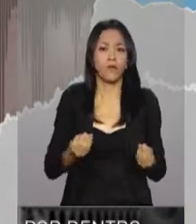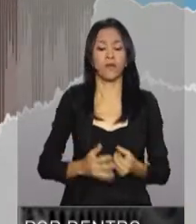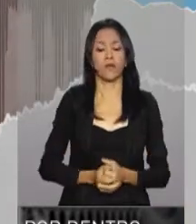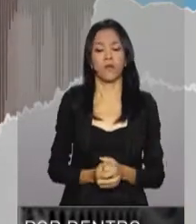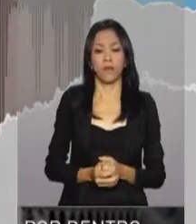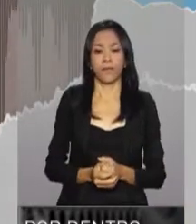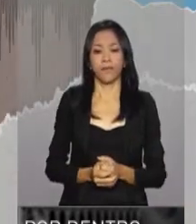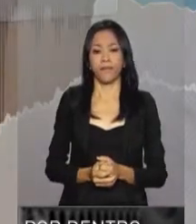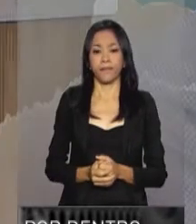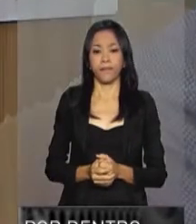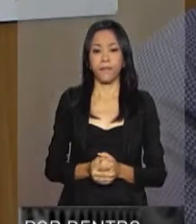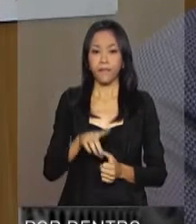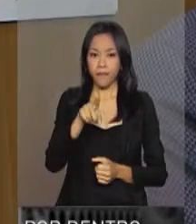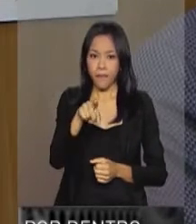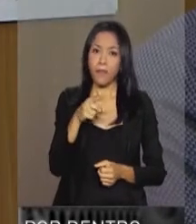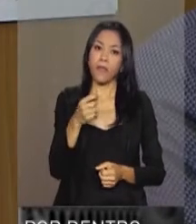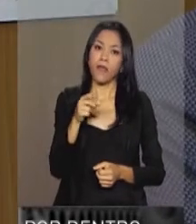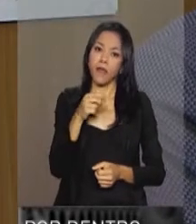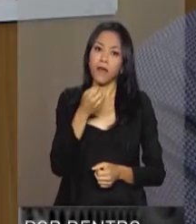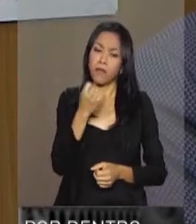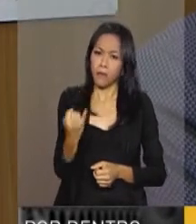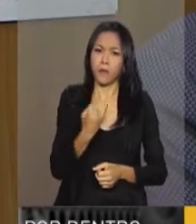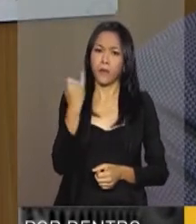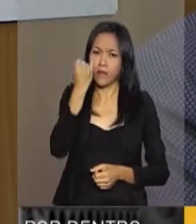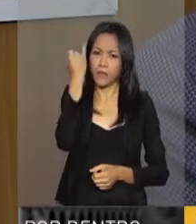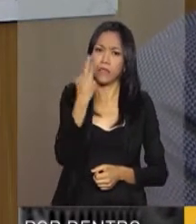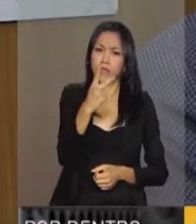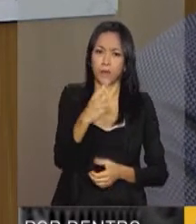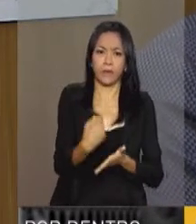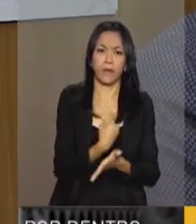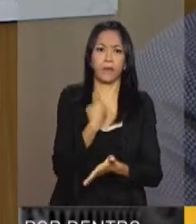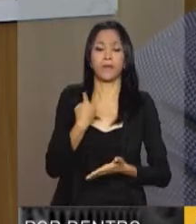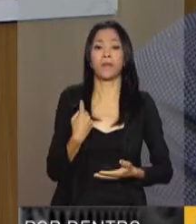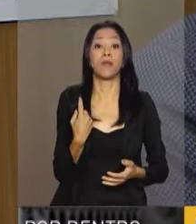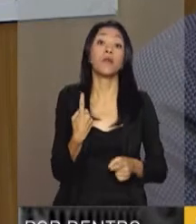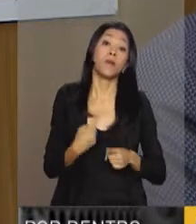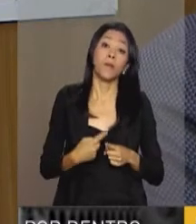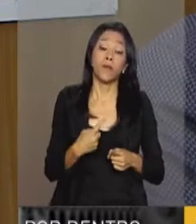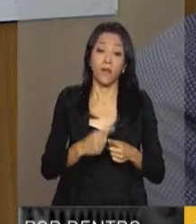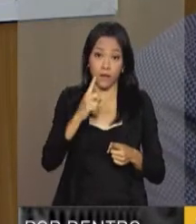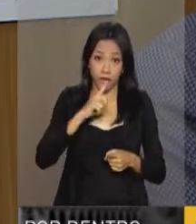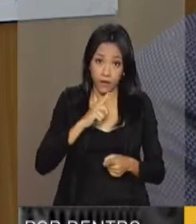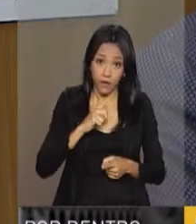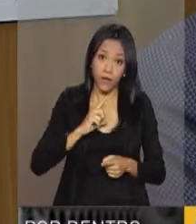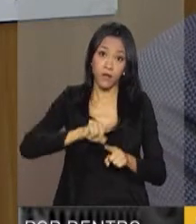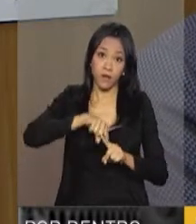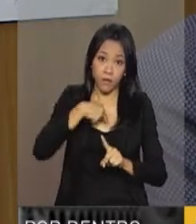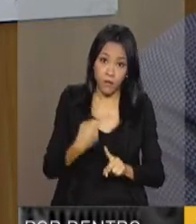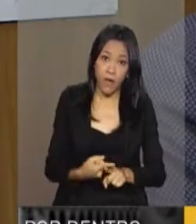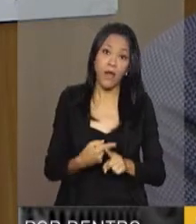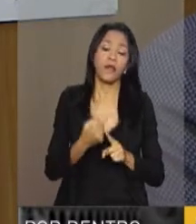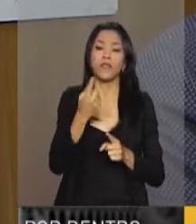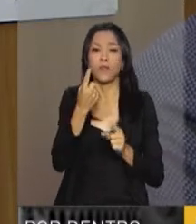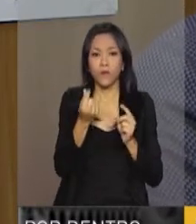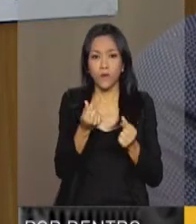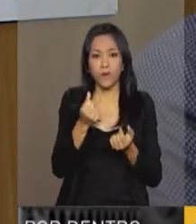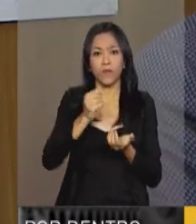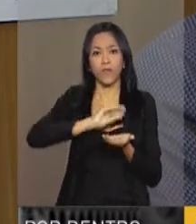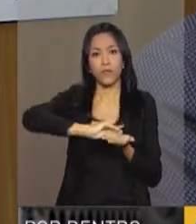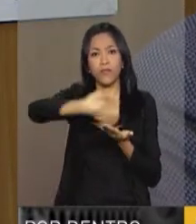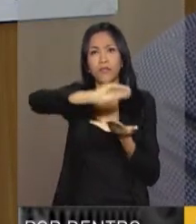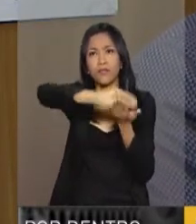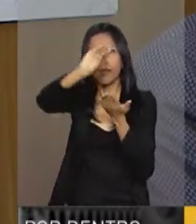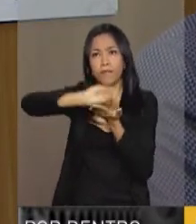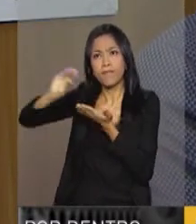é muito importante é a sua pergunta no sentido de que tenhamos cada vez mais interiorizados investimentos nos pequenos